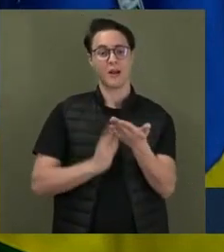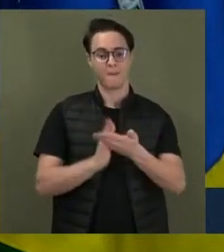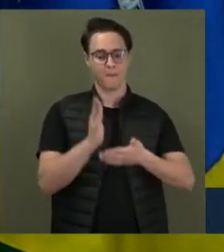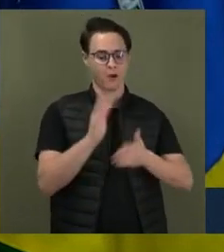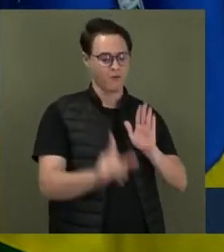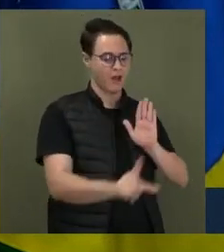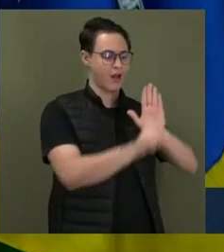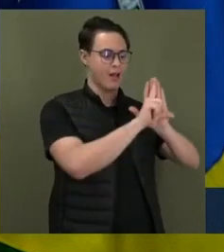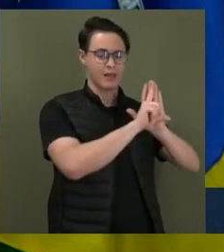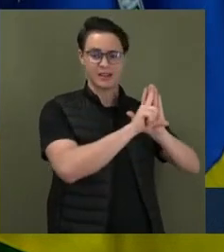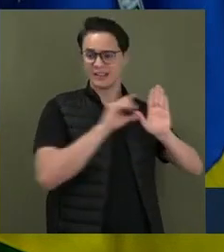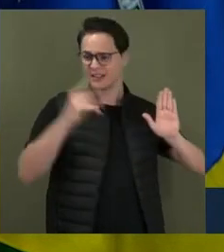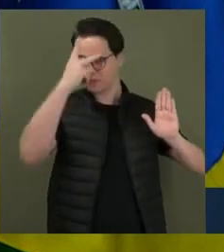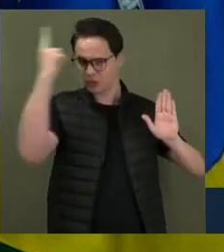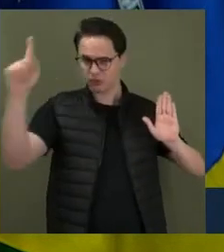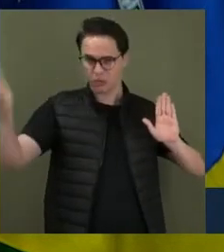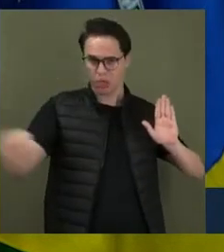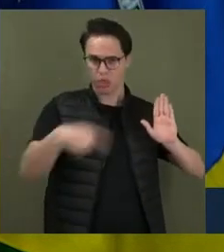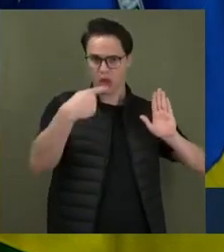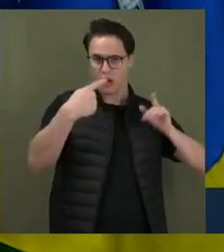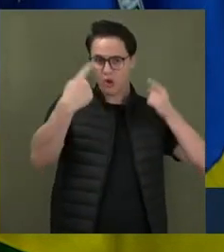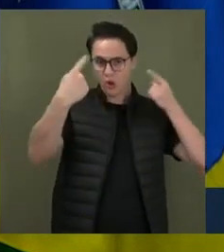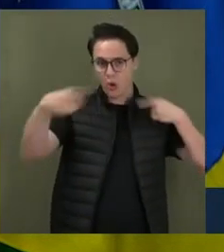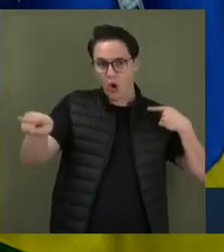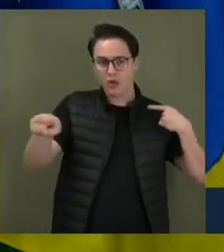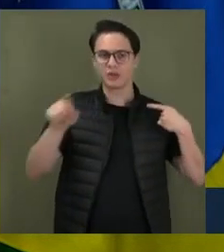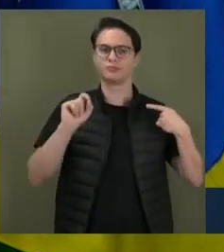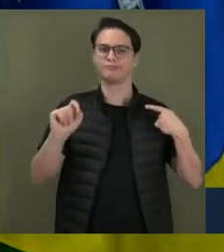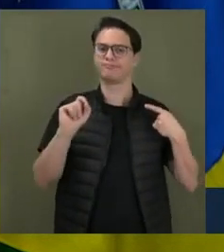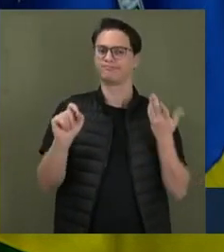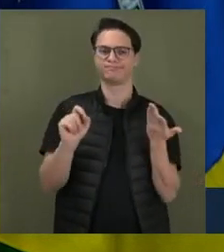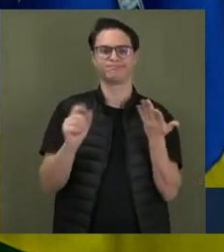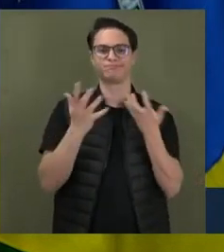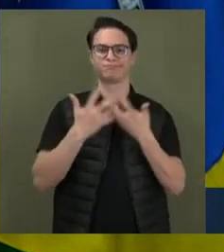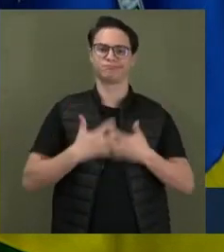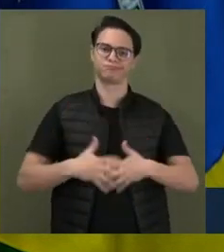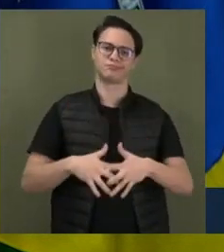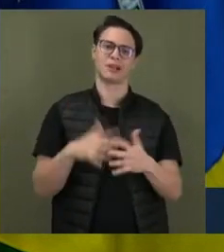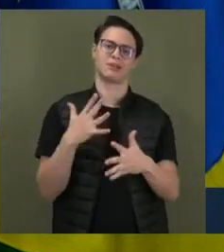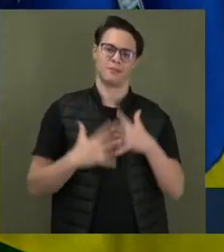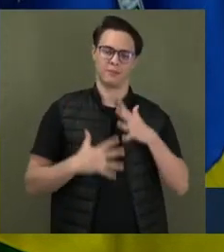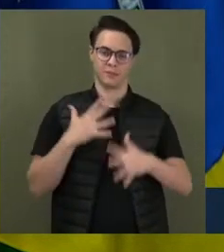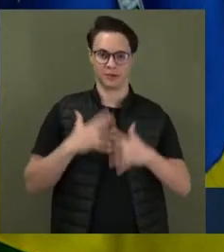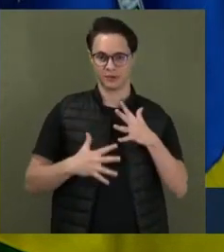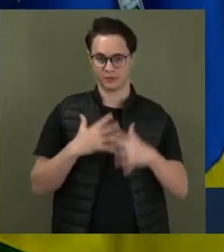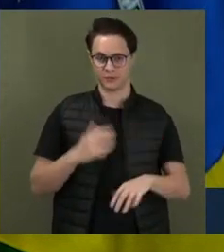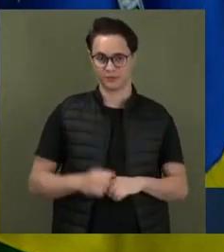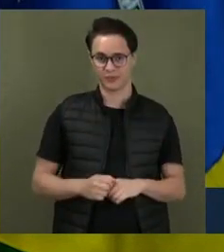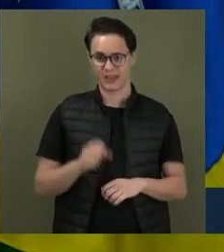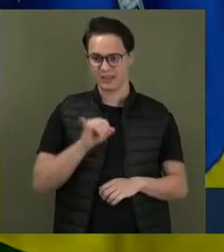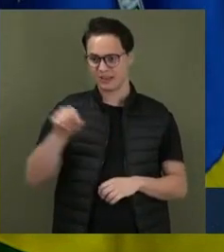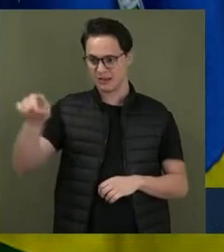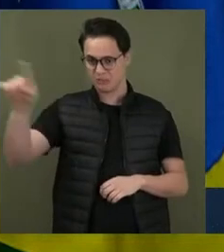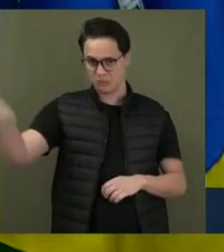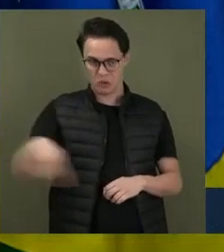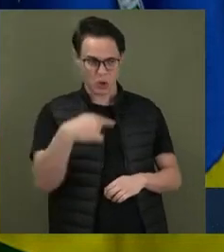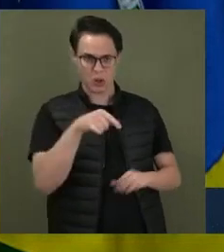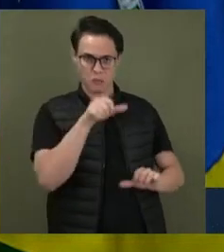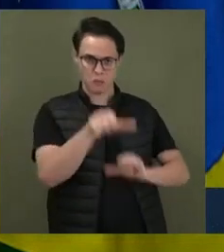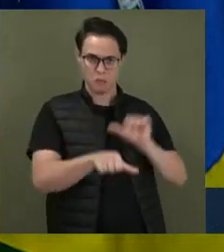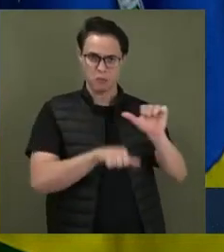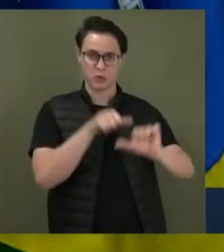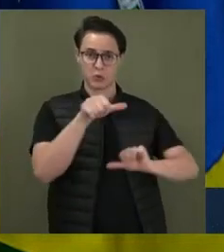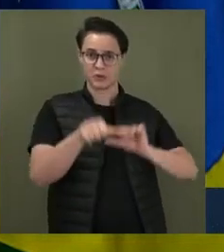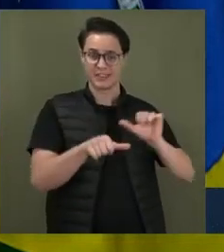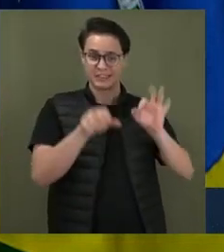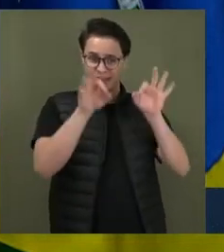opormos a esses acordos ou abalar os alicerces que garantem o seu funcionamento. Se modificações se impuserem, existem disposições